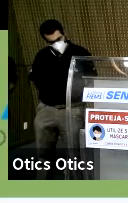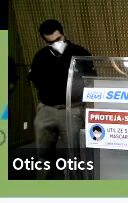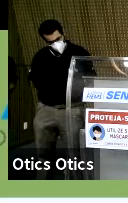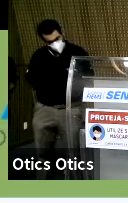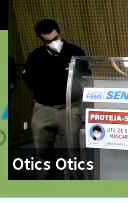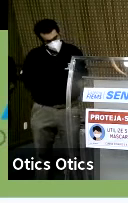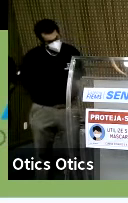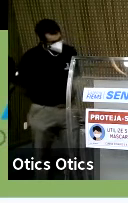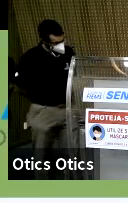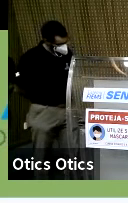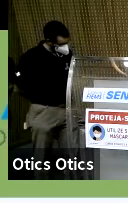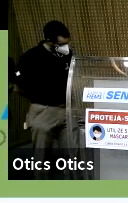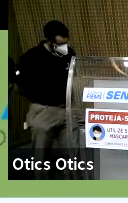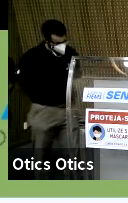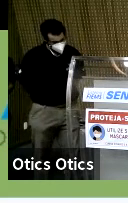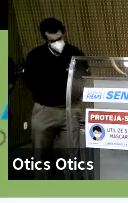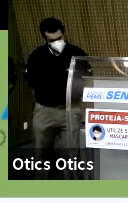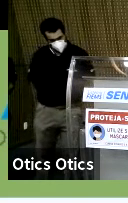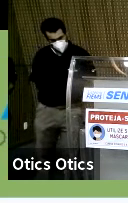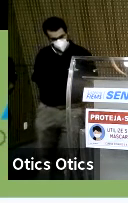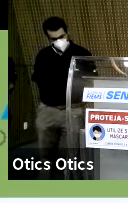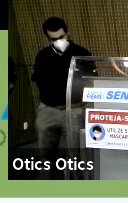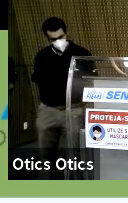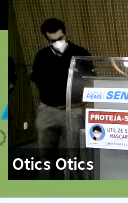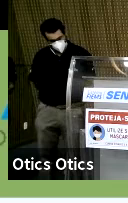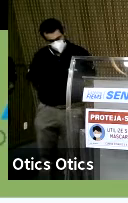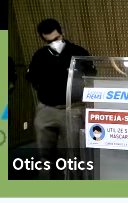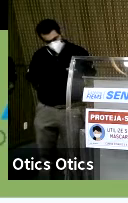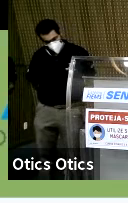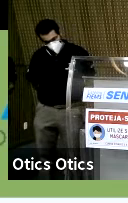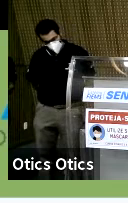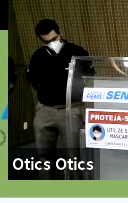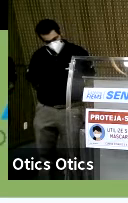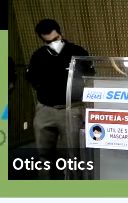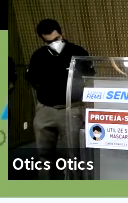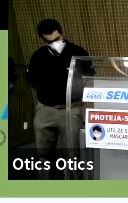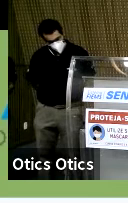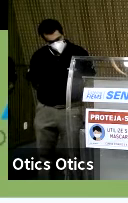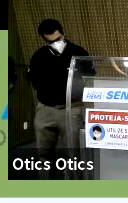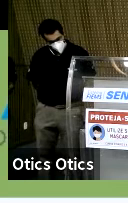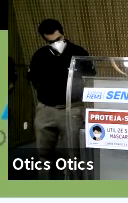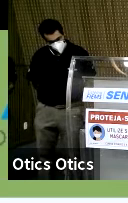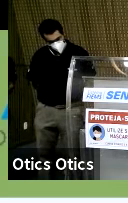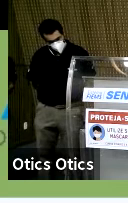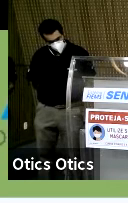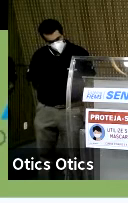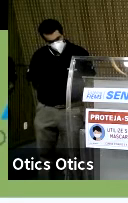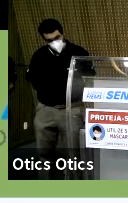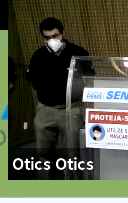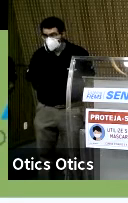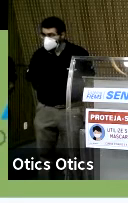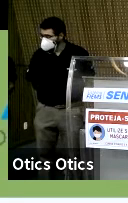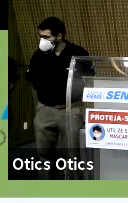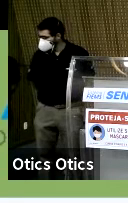qualificada, atendimento à gestante pré-natal também, consulta e atendimento domiciliar também,